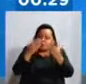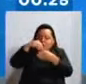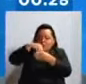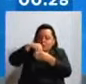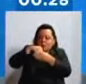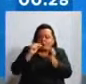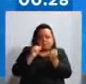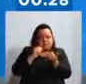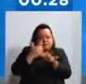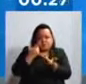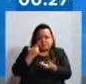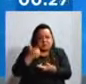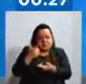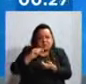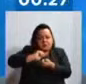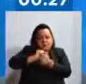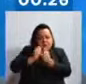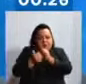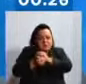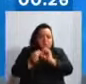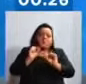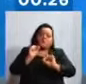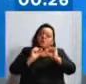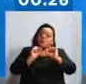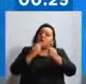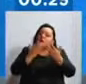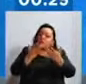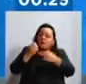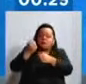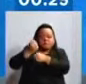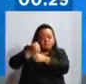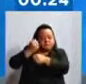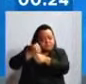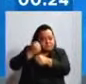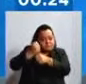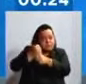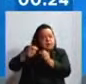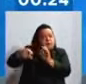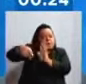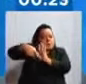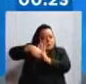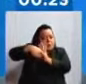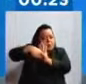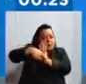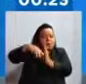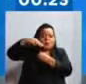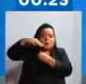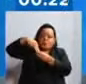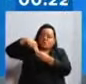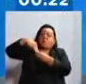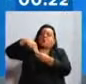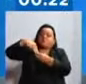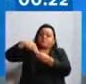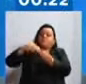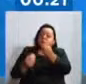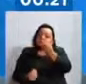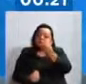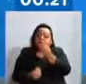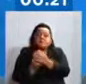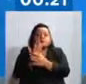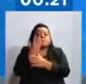inadequados, para essas construções que são do município. E vamos instalar